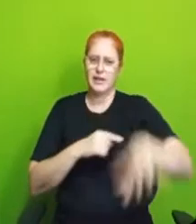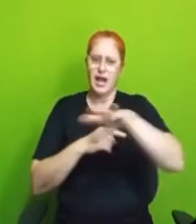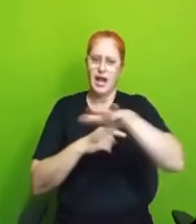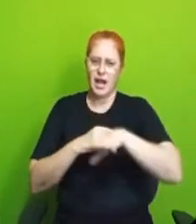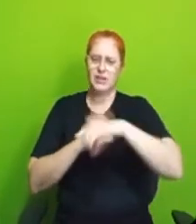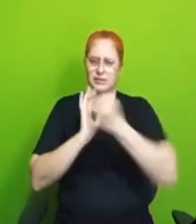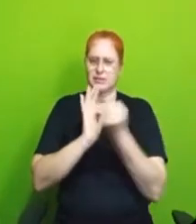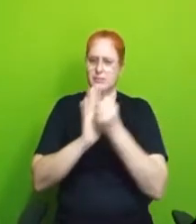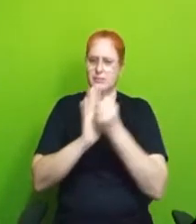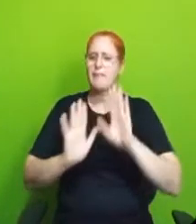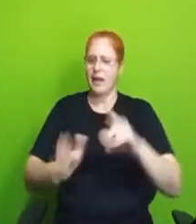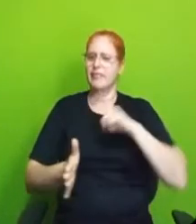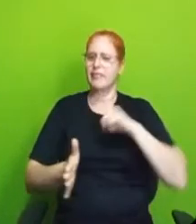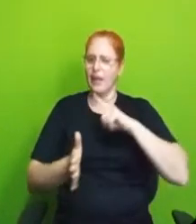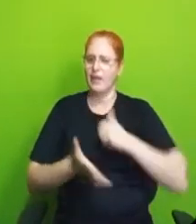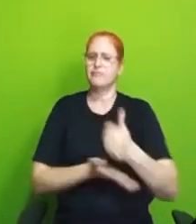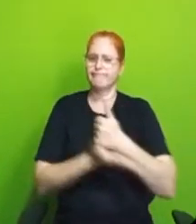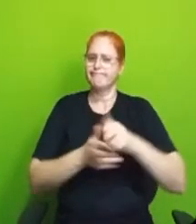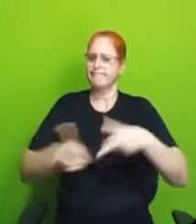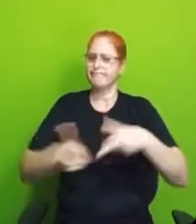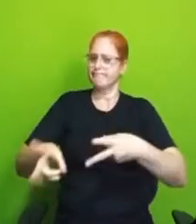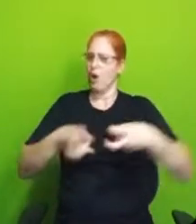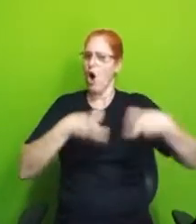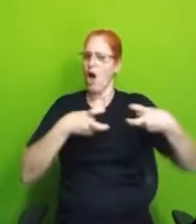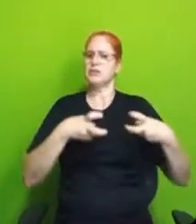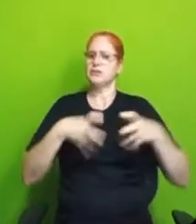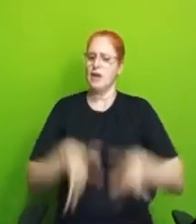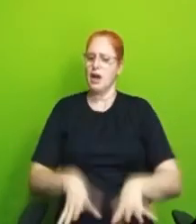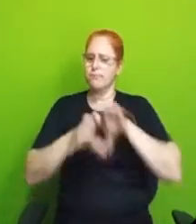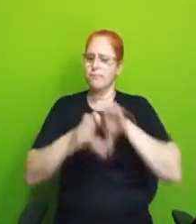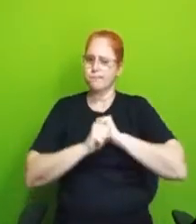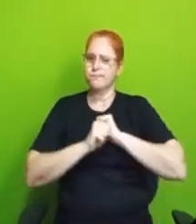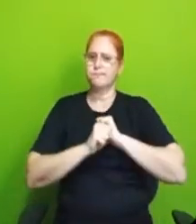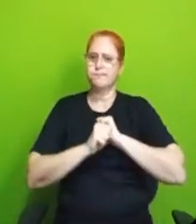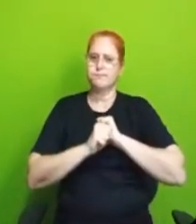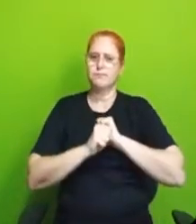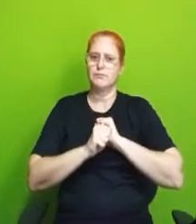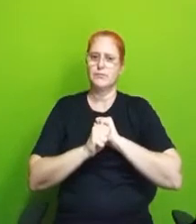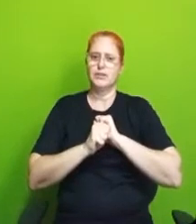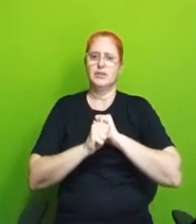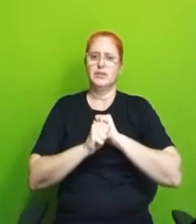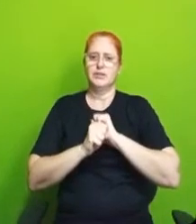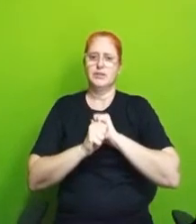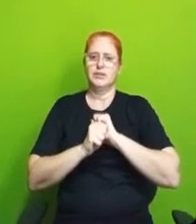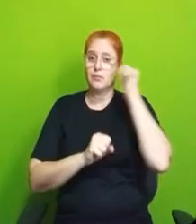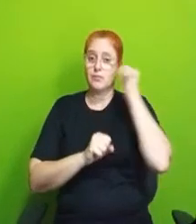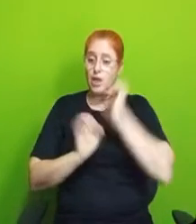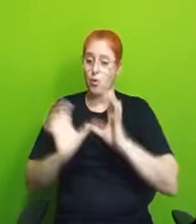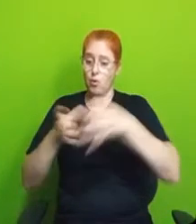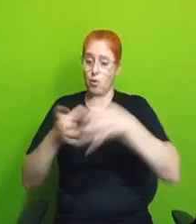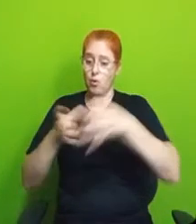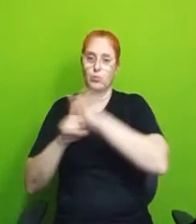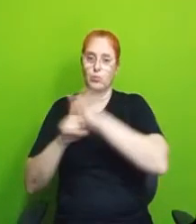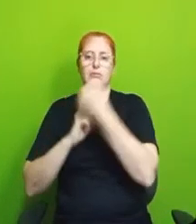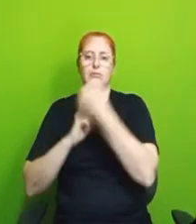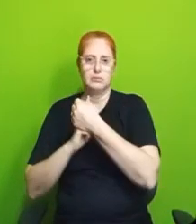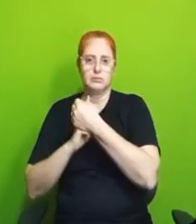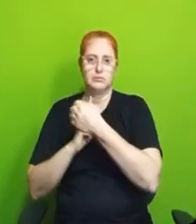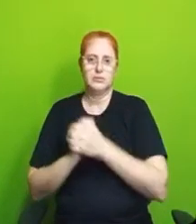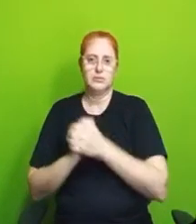há uma exploração, há uma apropriação, né, do conjunto das mulheres como grupo social, né,